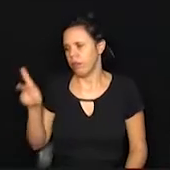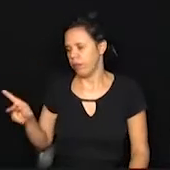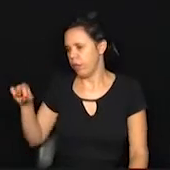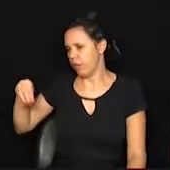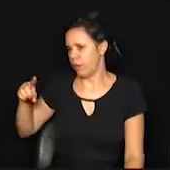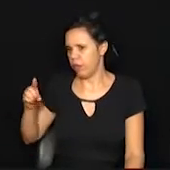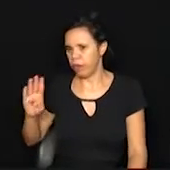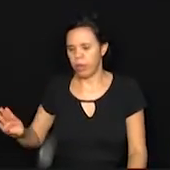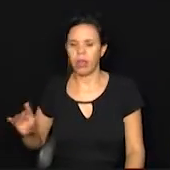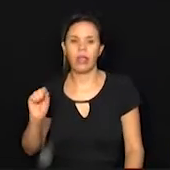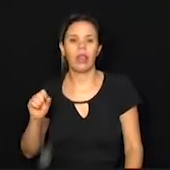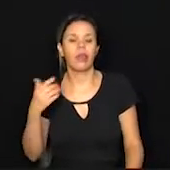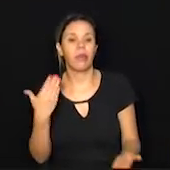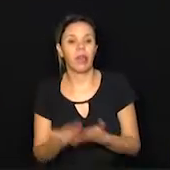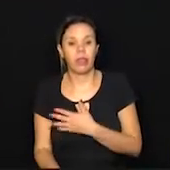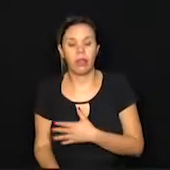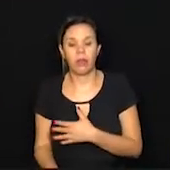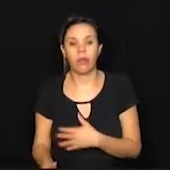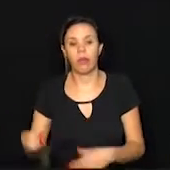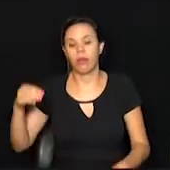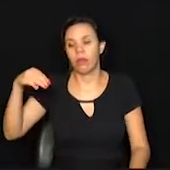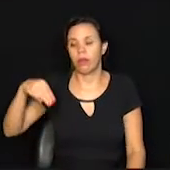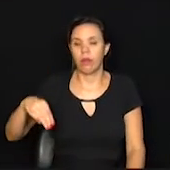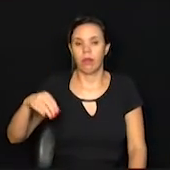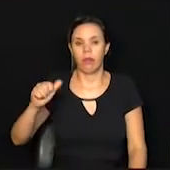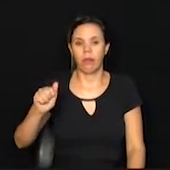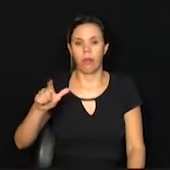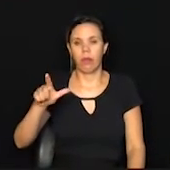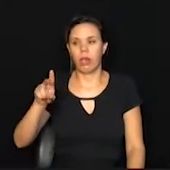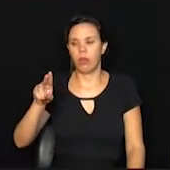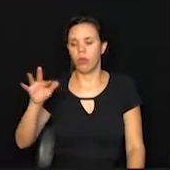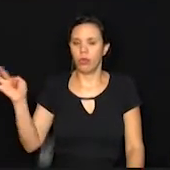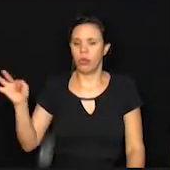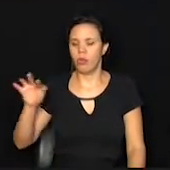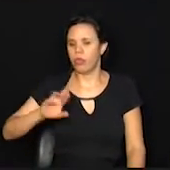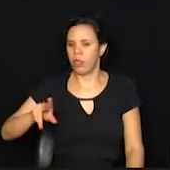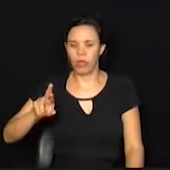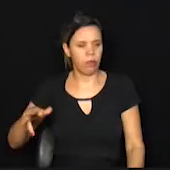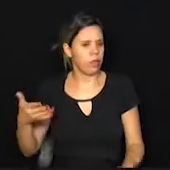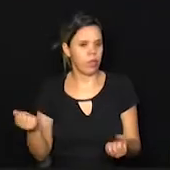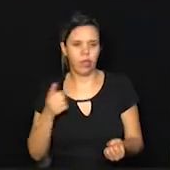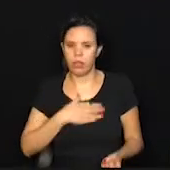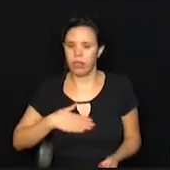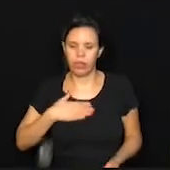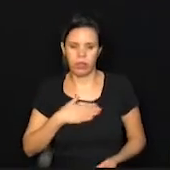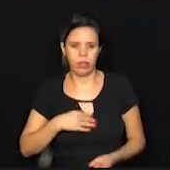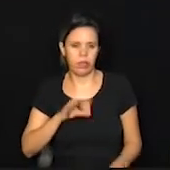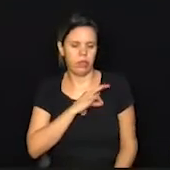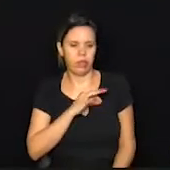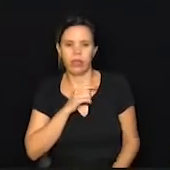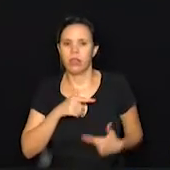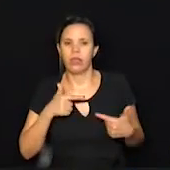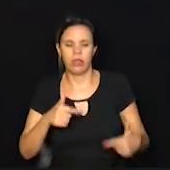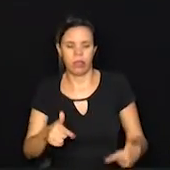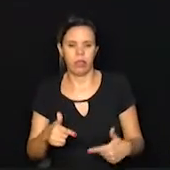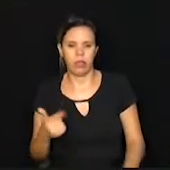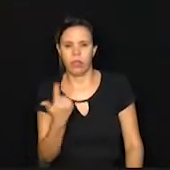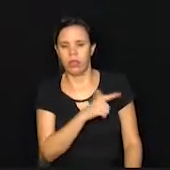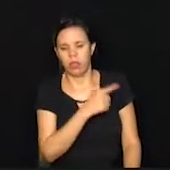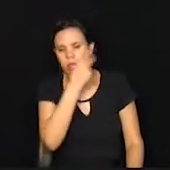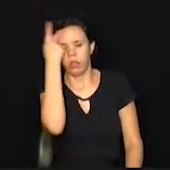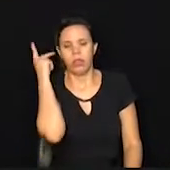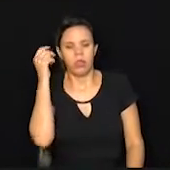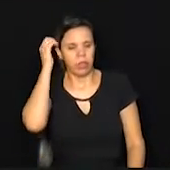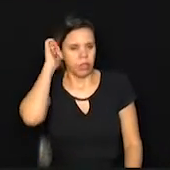perdeu a eleição foi o Paulo Maluf que não era o candidato preferido pelos militares o candidato preferido militares era o Mário Andreazza